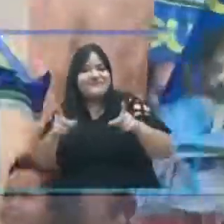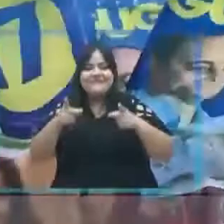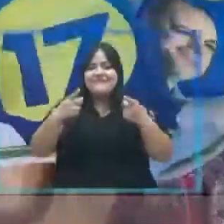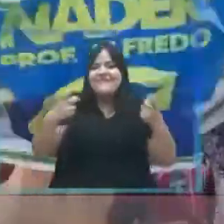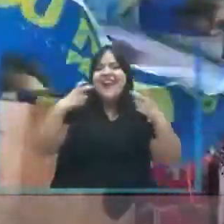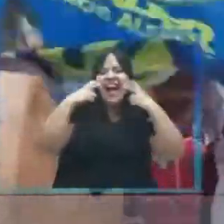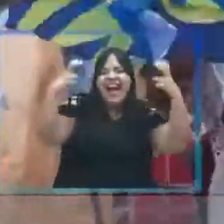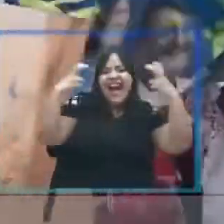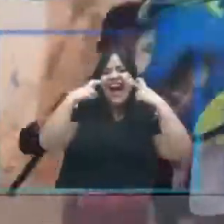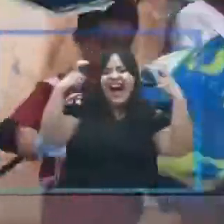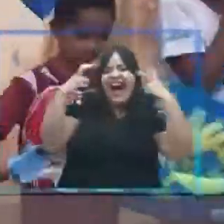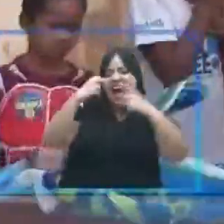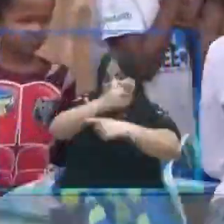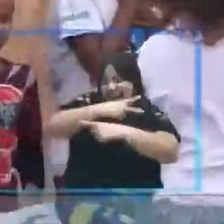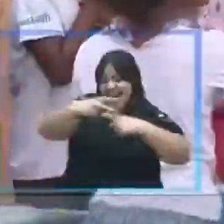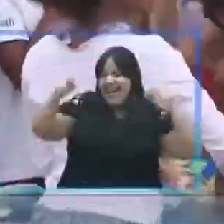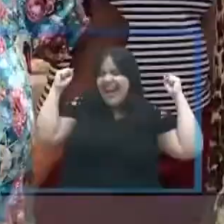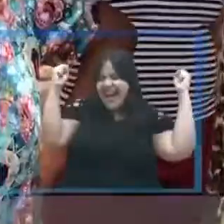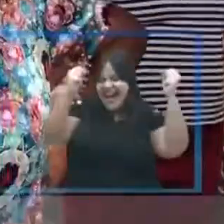Música